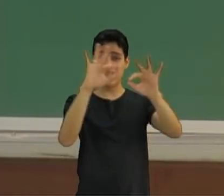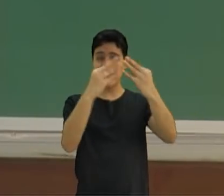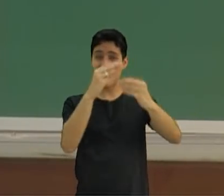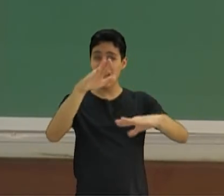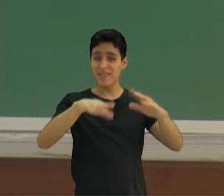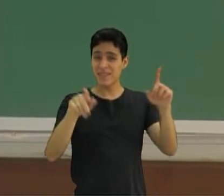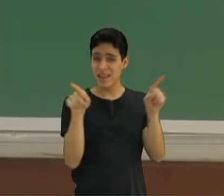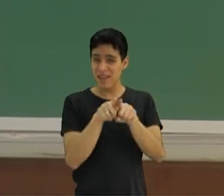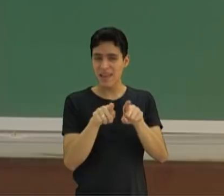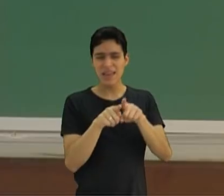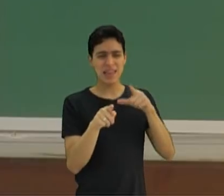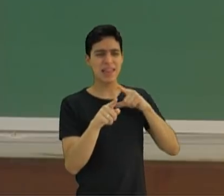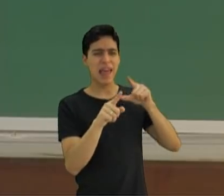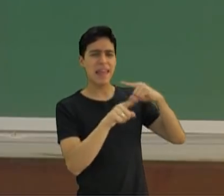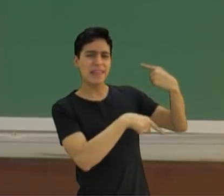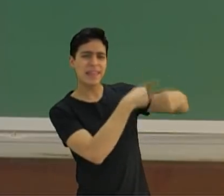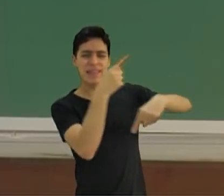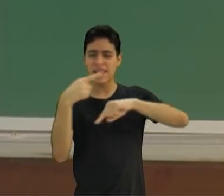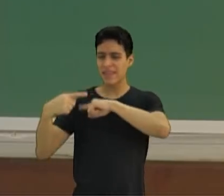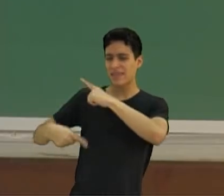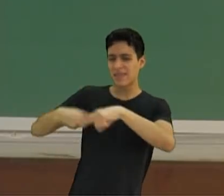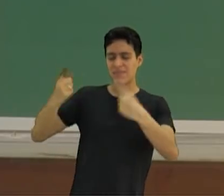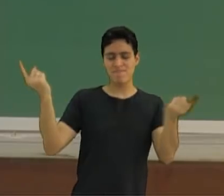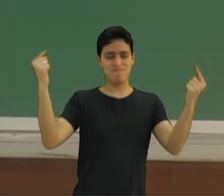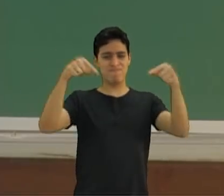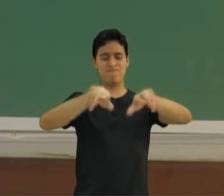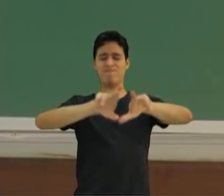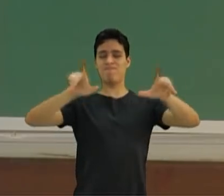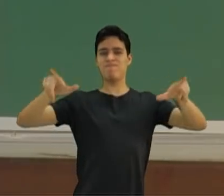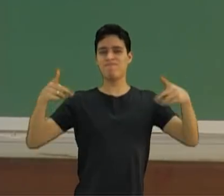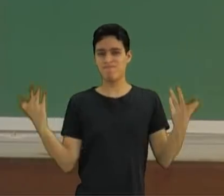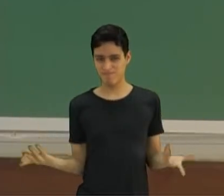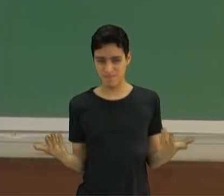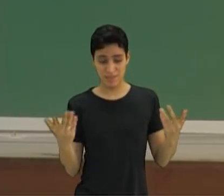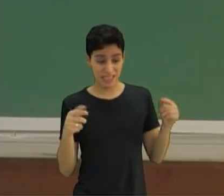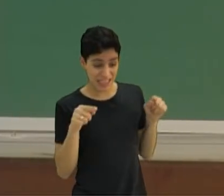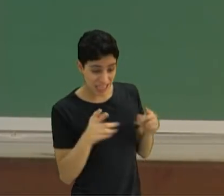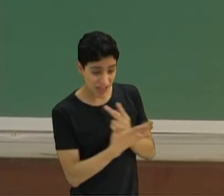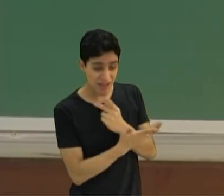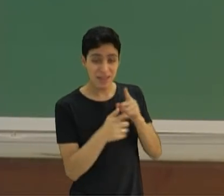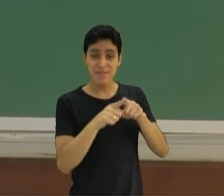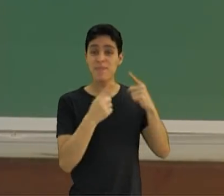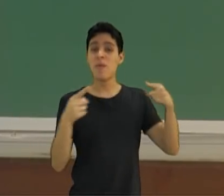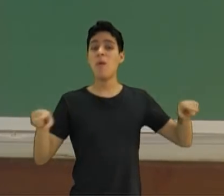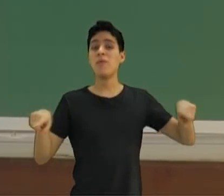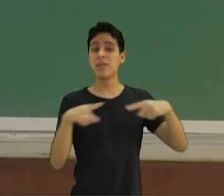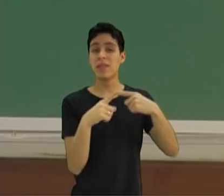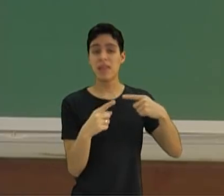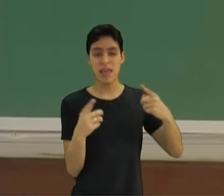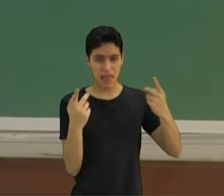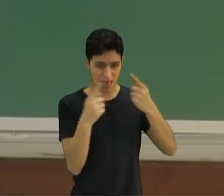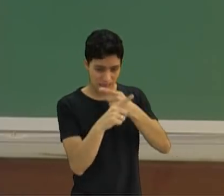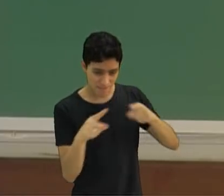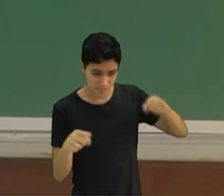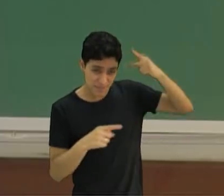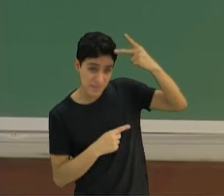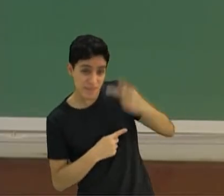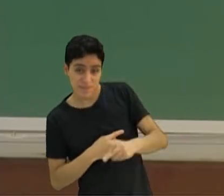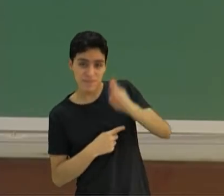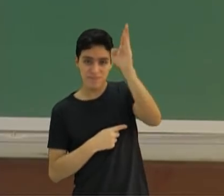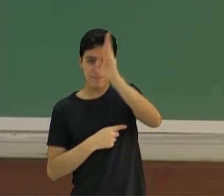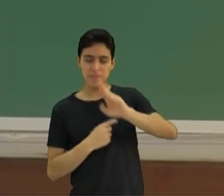tenha várias origens diferentes. E isso aconteceu também com a música, né? A música popular brasileira, ela é